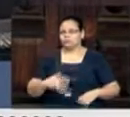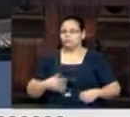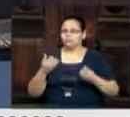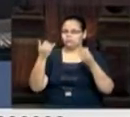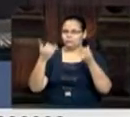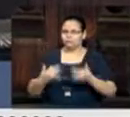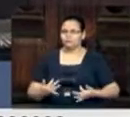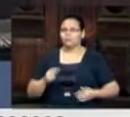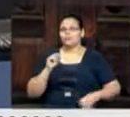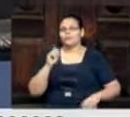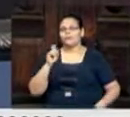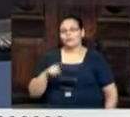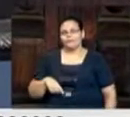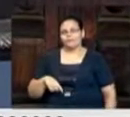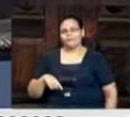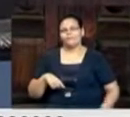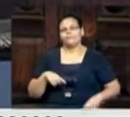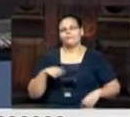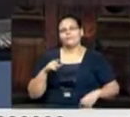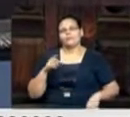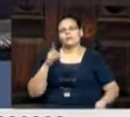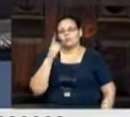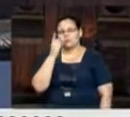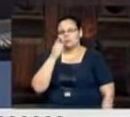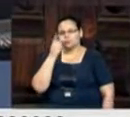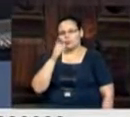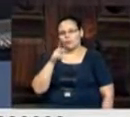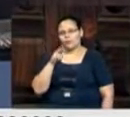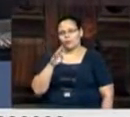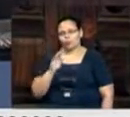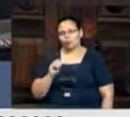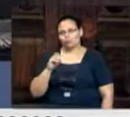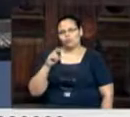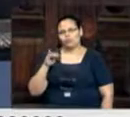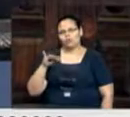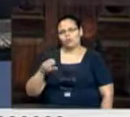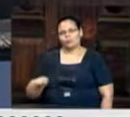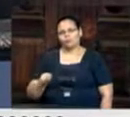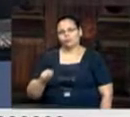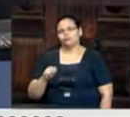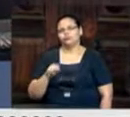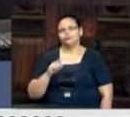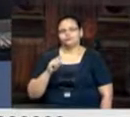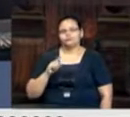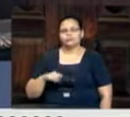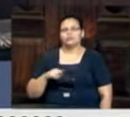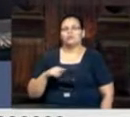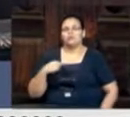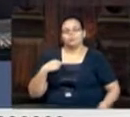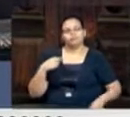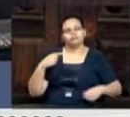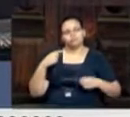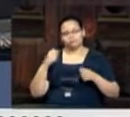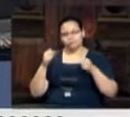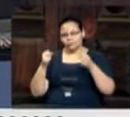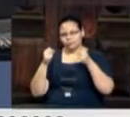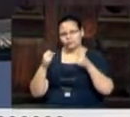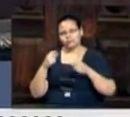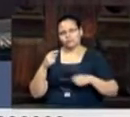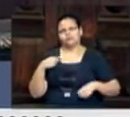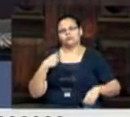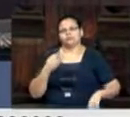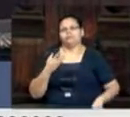pronunciar na linha do deputado Paulo Ramos, também o deputado Flávio se pronunciou, me manifestar de maneira